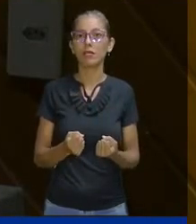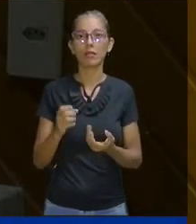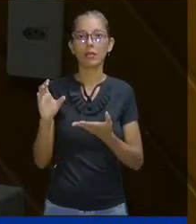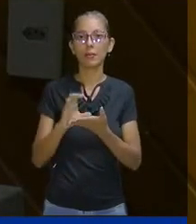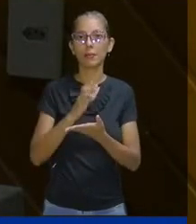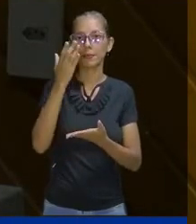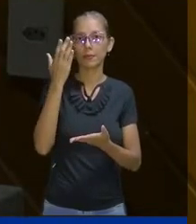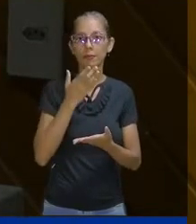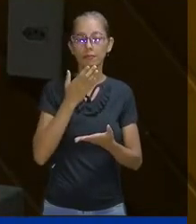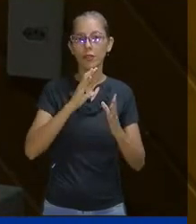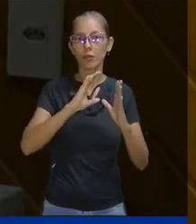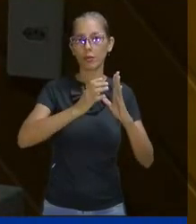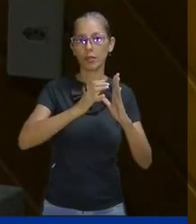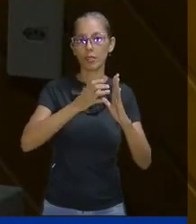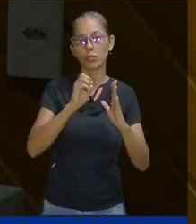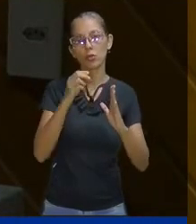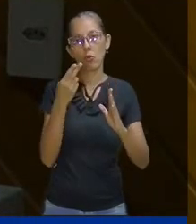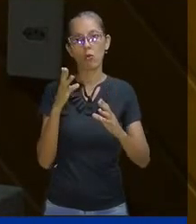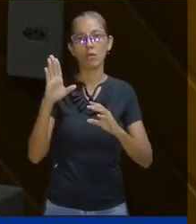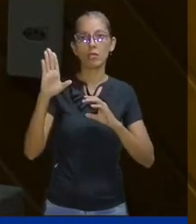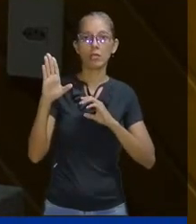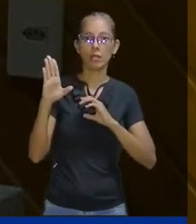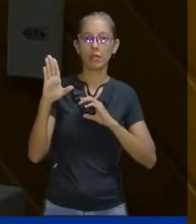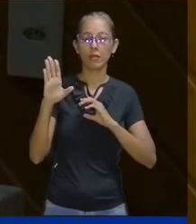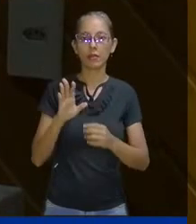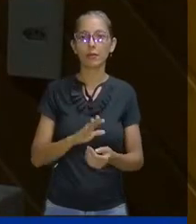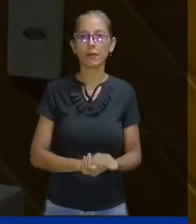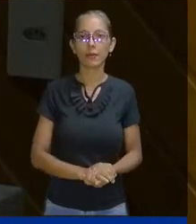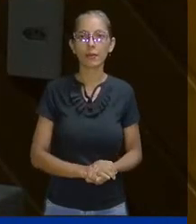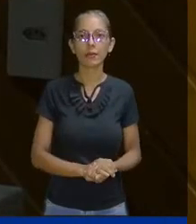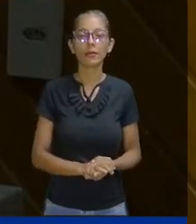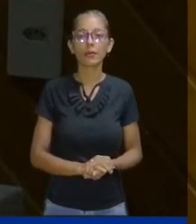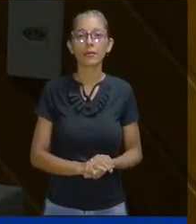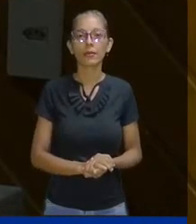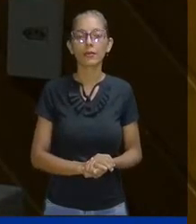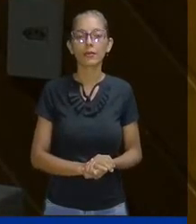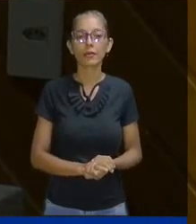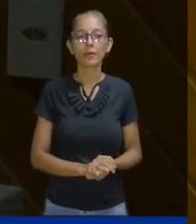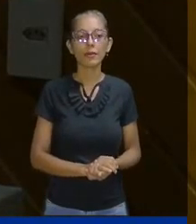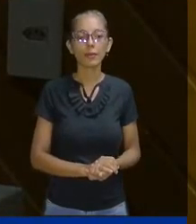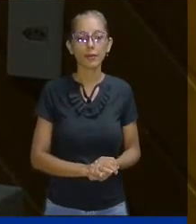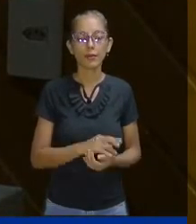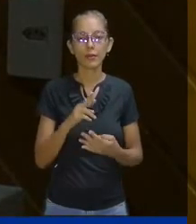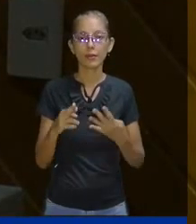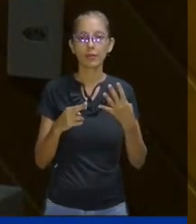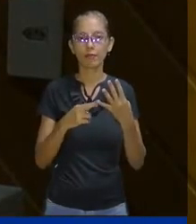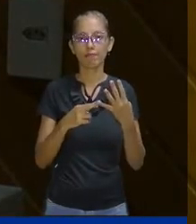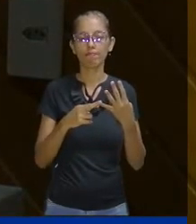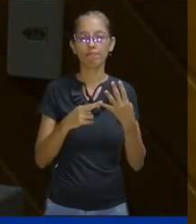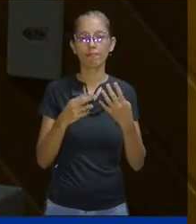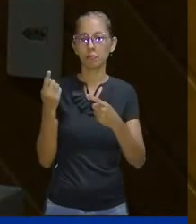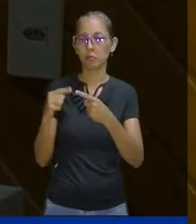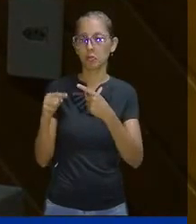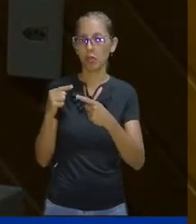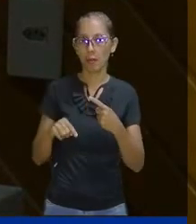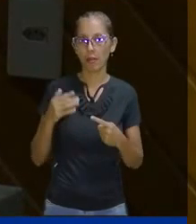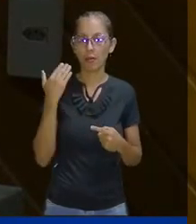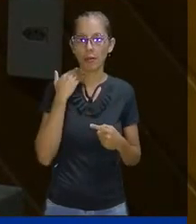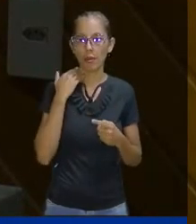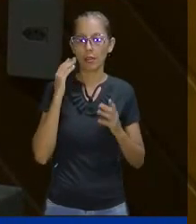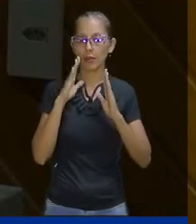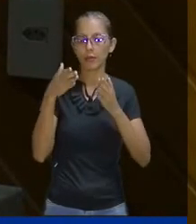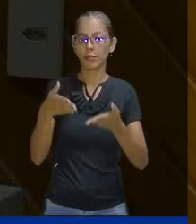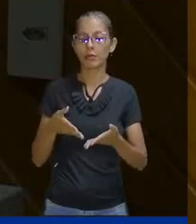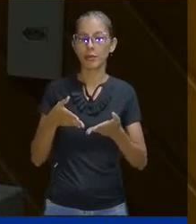de contas do partido ou do candidato. Ademais disso, os recursos que não transitarem pelas contas bancárias específicas